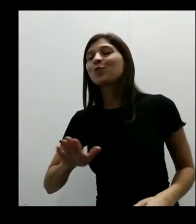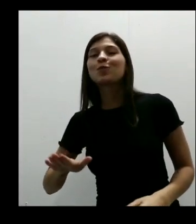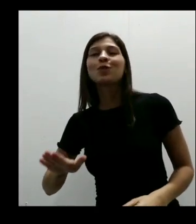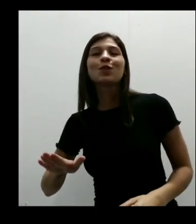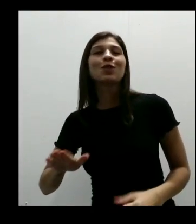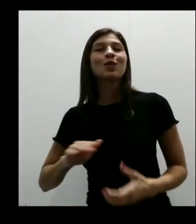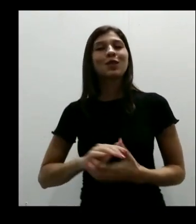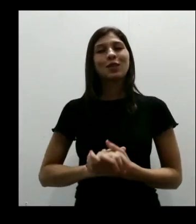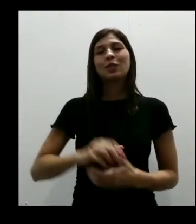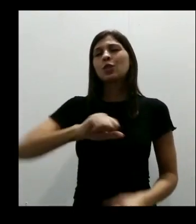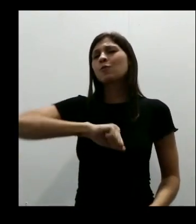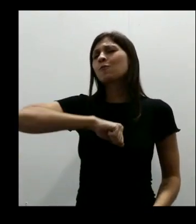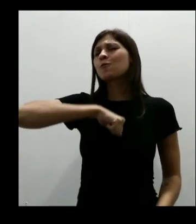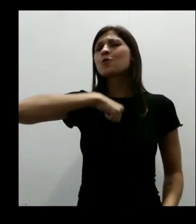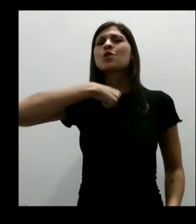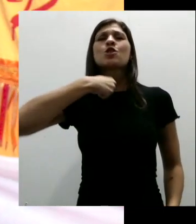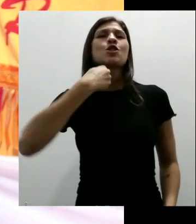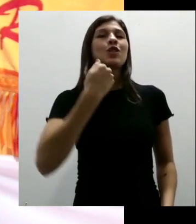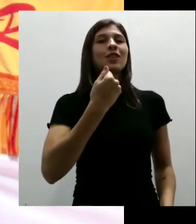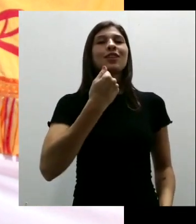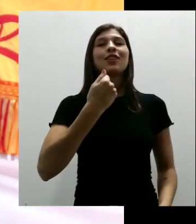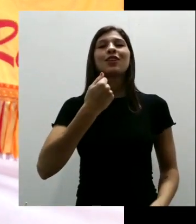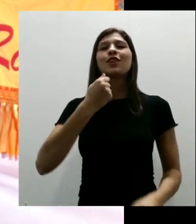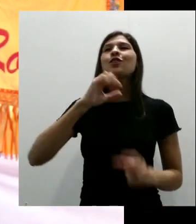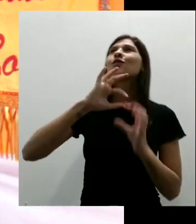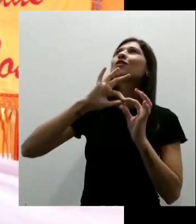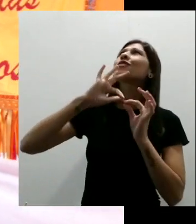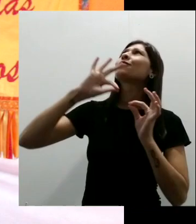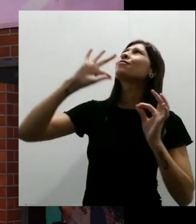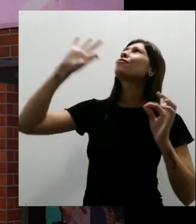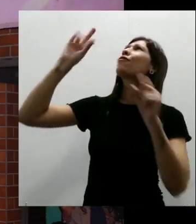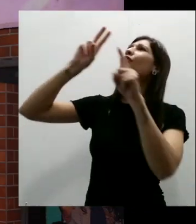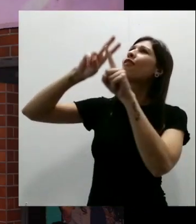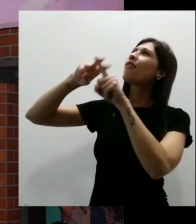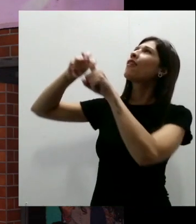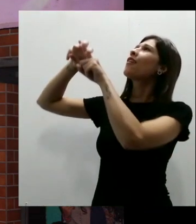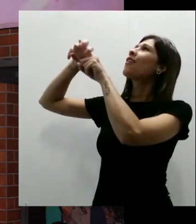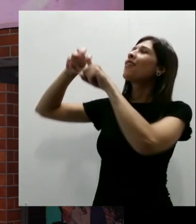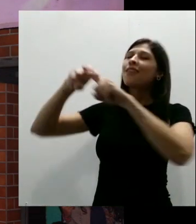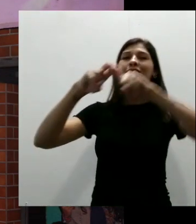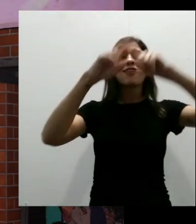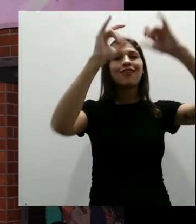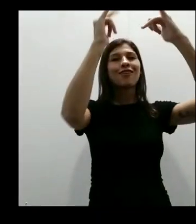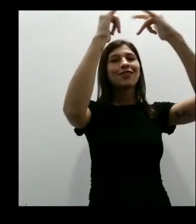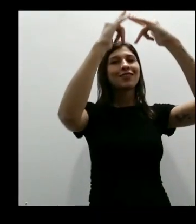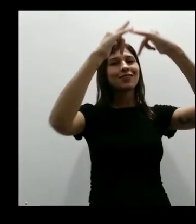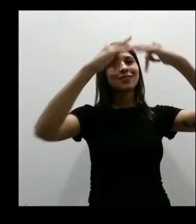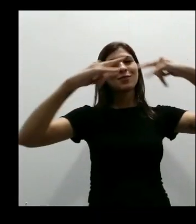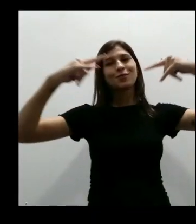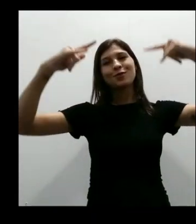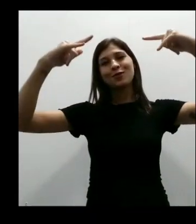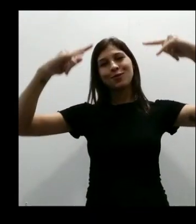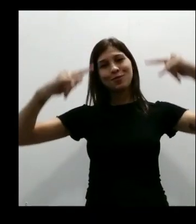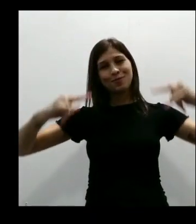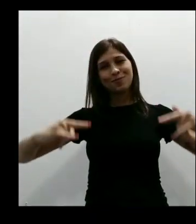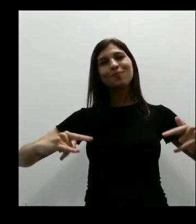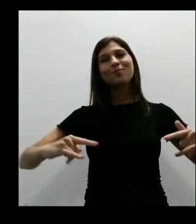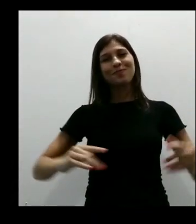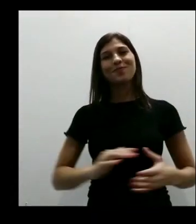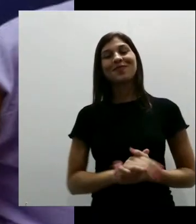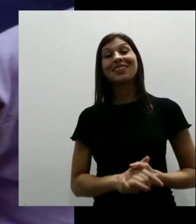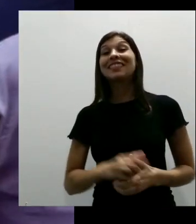meninas corajosas que sobem alto no trapézio, na lira, no tecido.